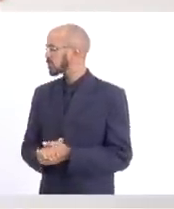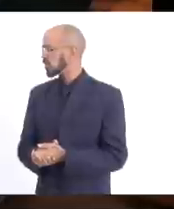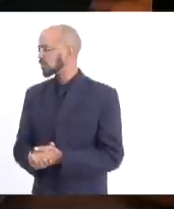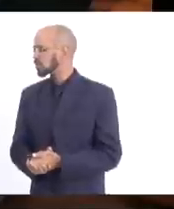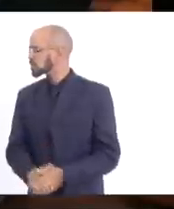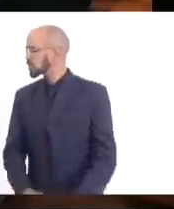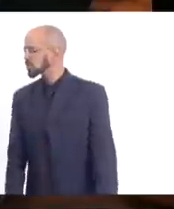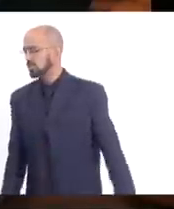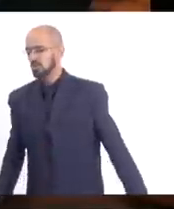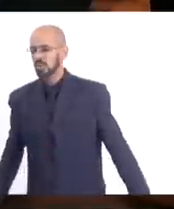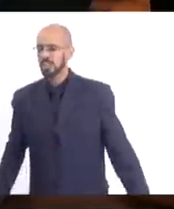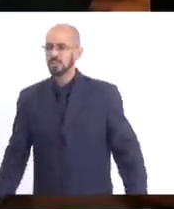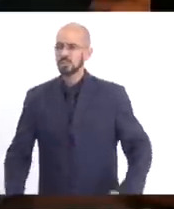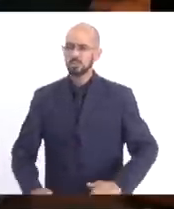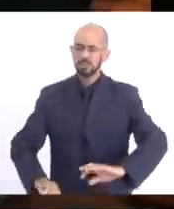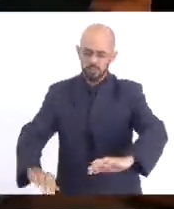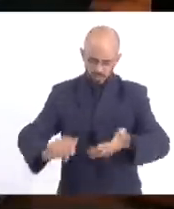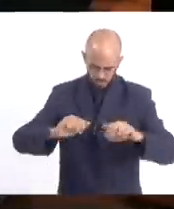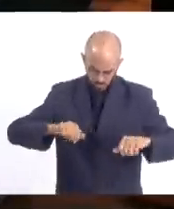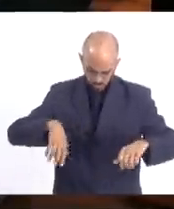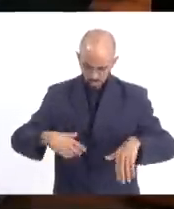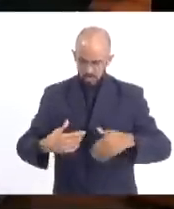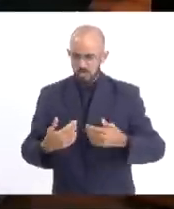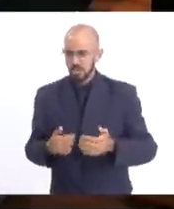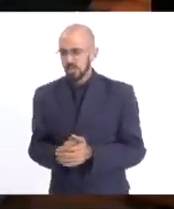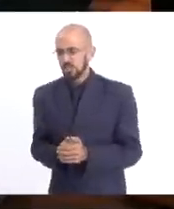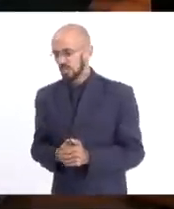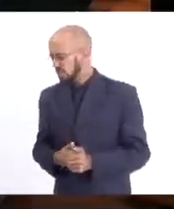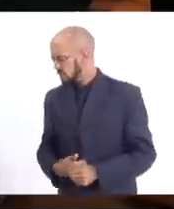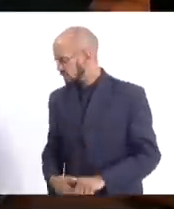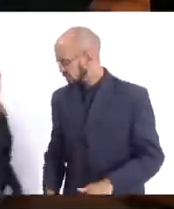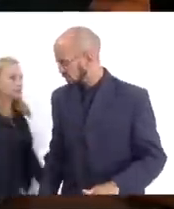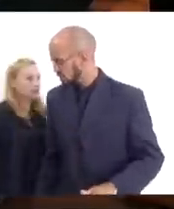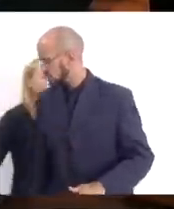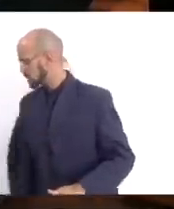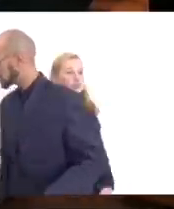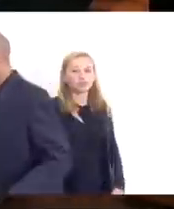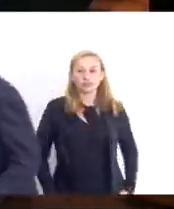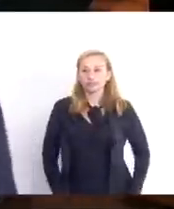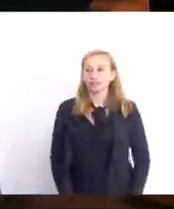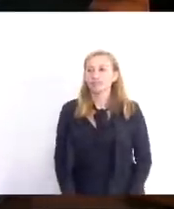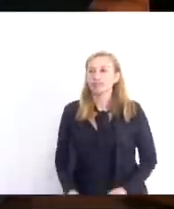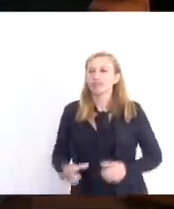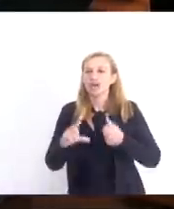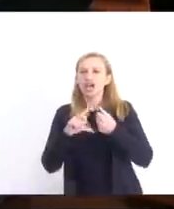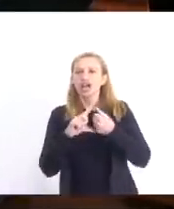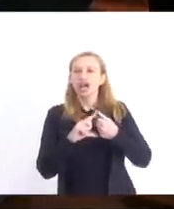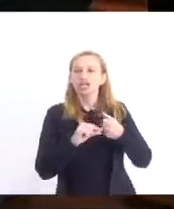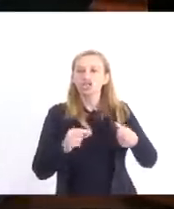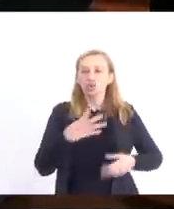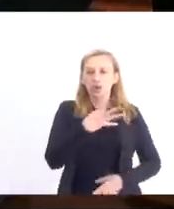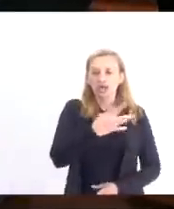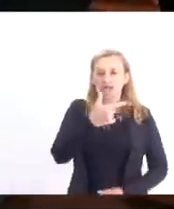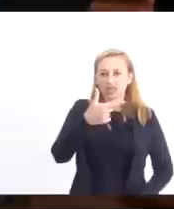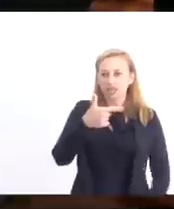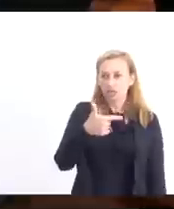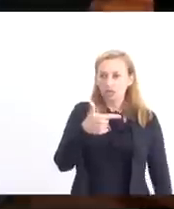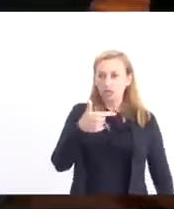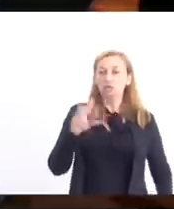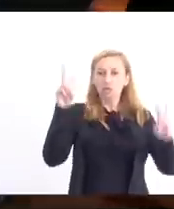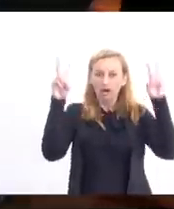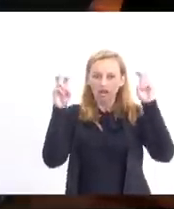com 269 milhões de custo efetivo a mais, somado à mudança no artigo 42 e na